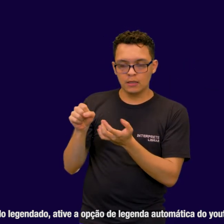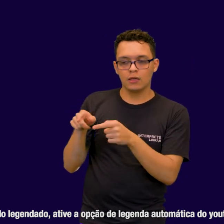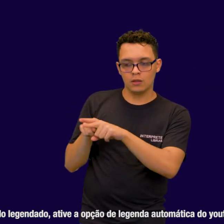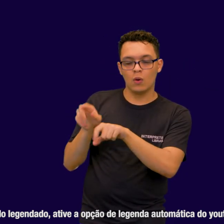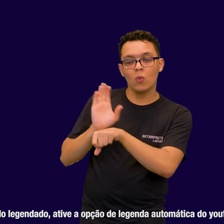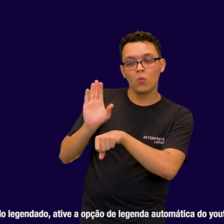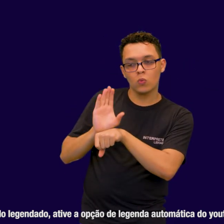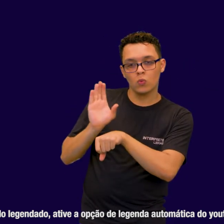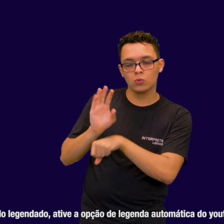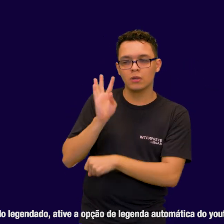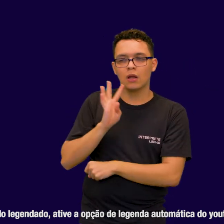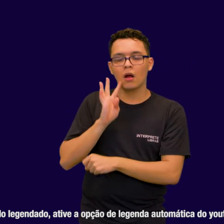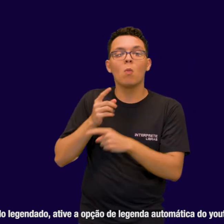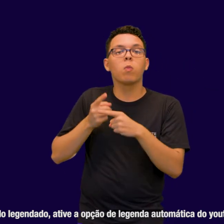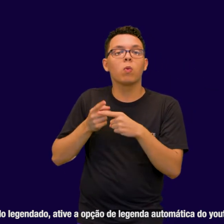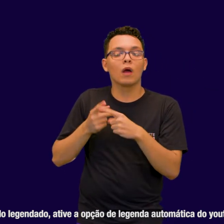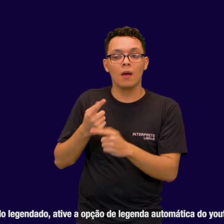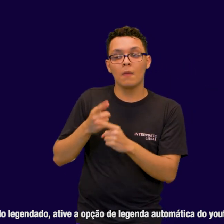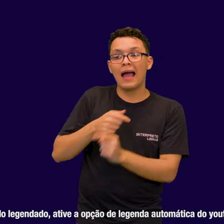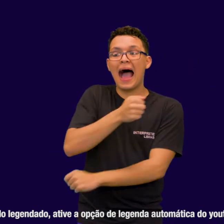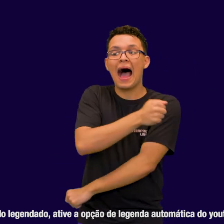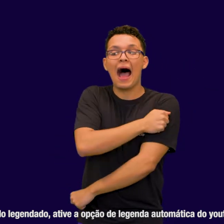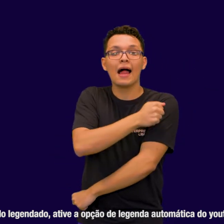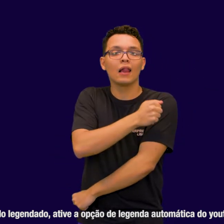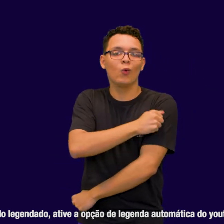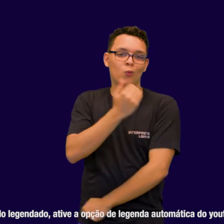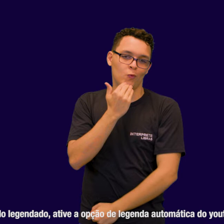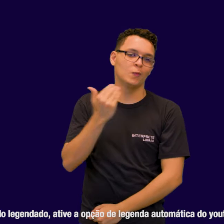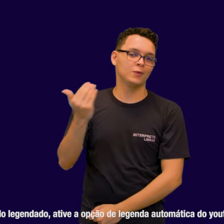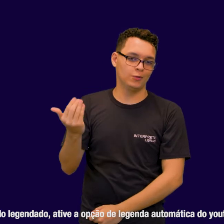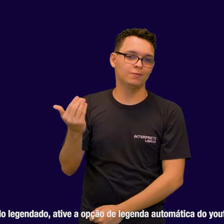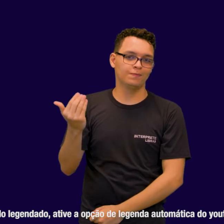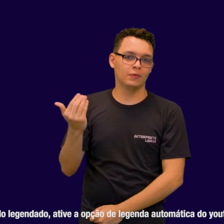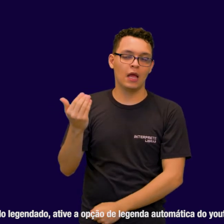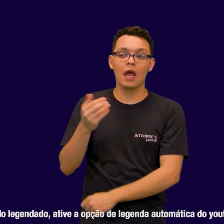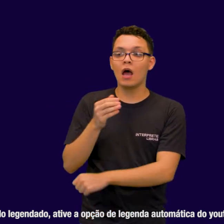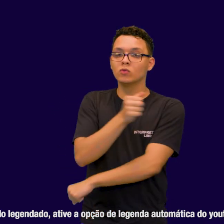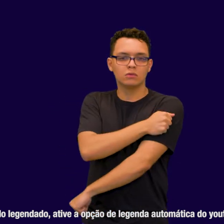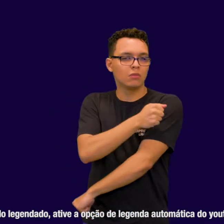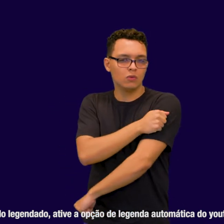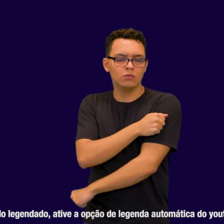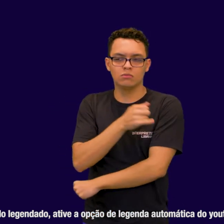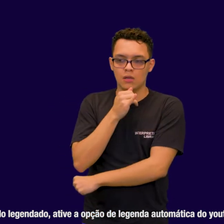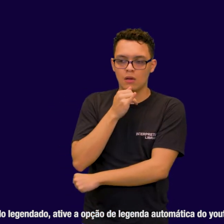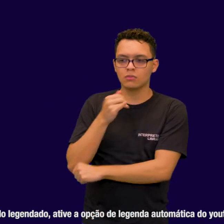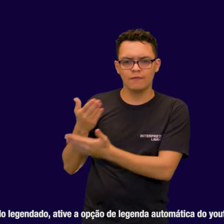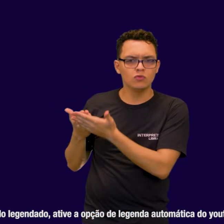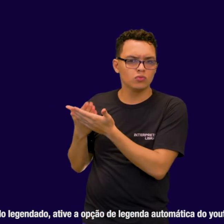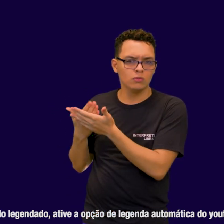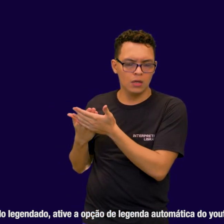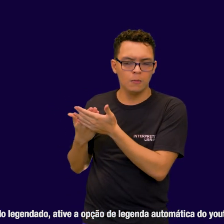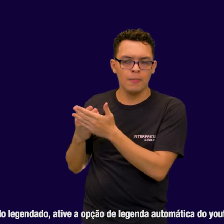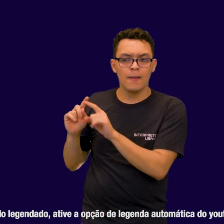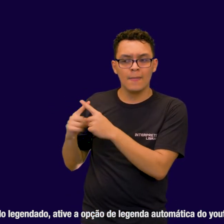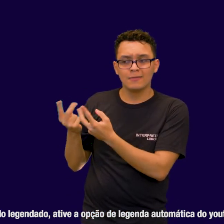é interessante porque foi uma demanda da própria turma que estava fazendo essa gestão. Parece que eles já têm aula